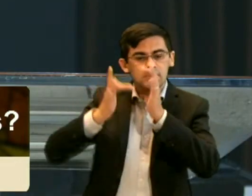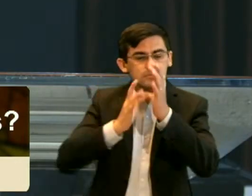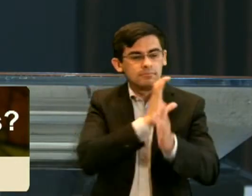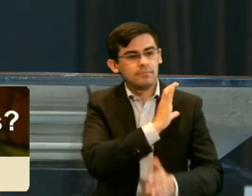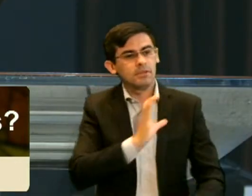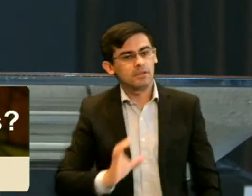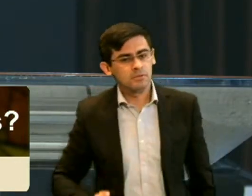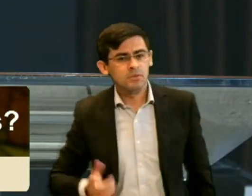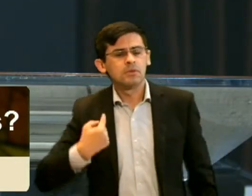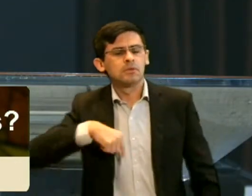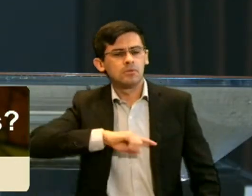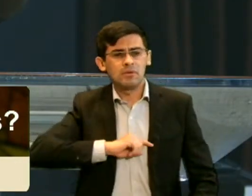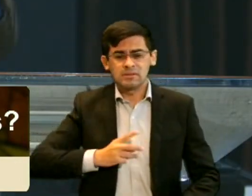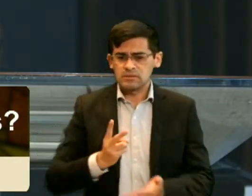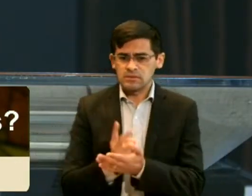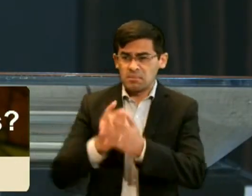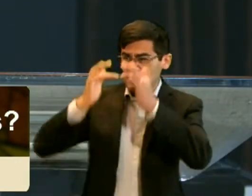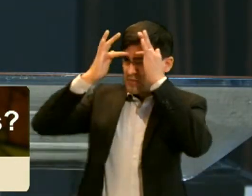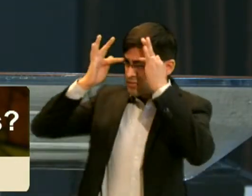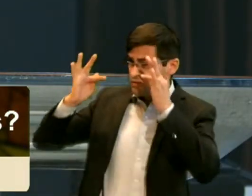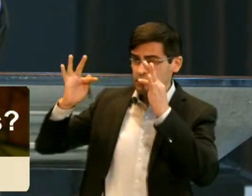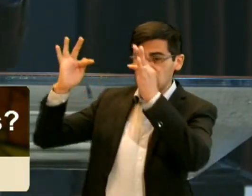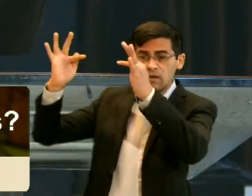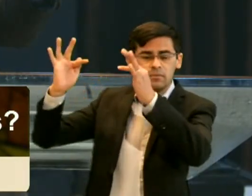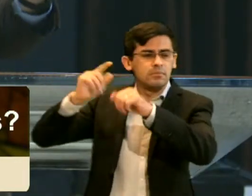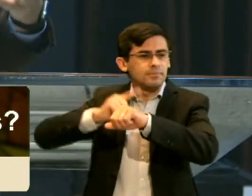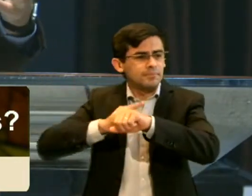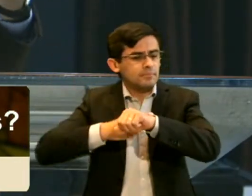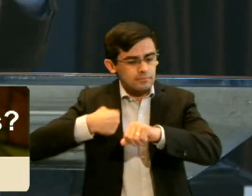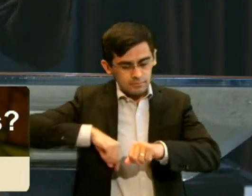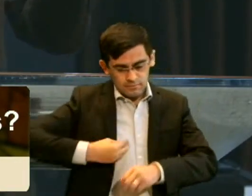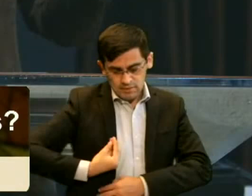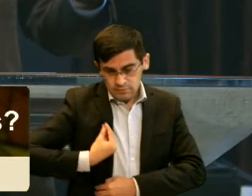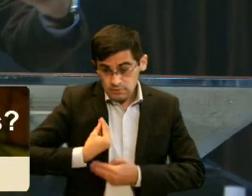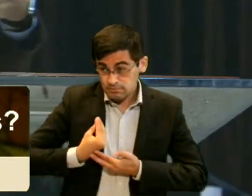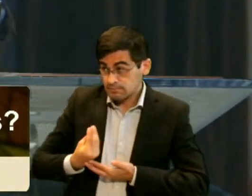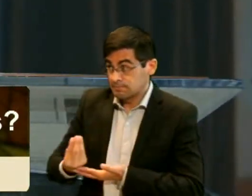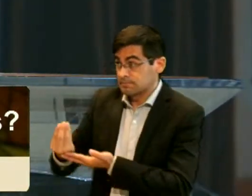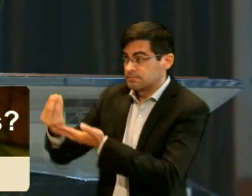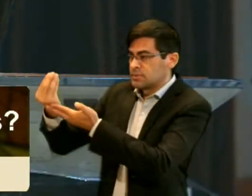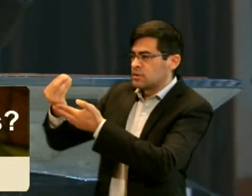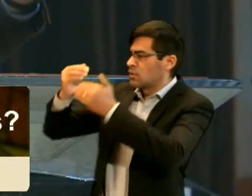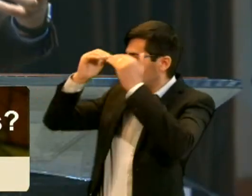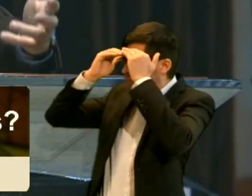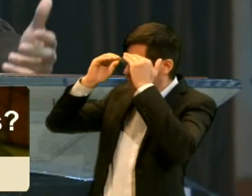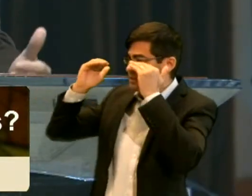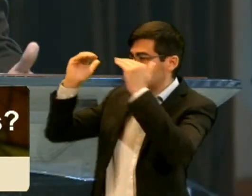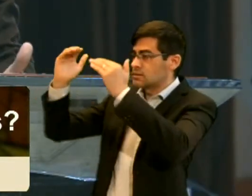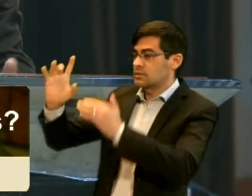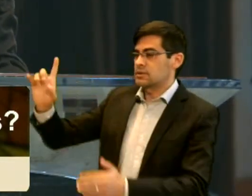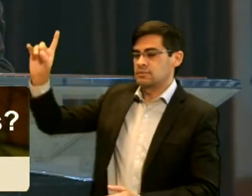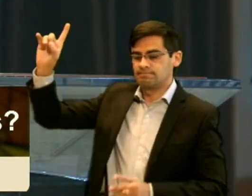assim, servos fiéis. E à medida que nos entregamos em obediência,